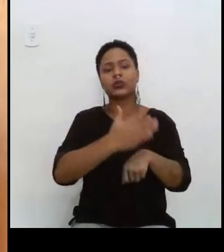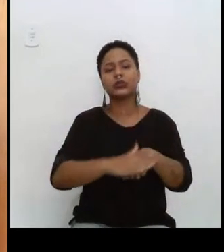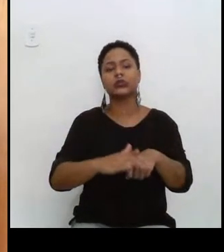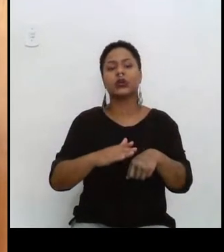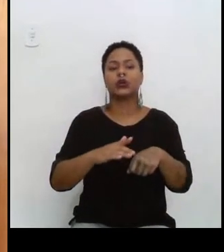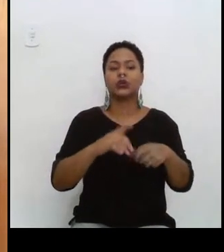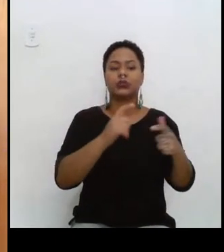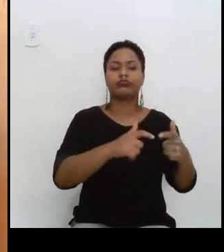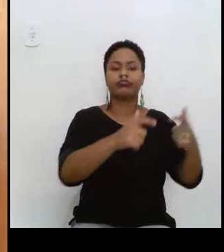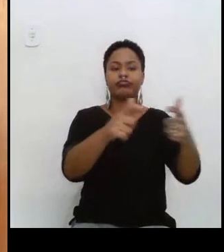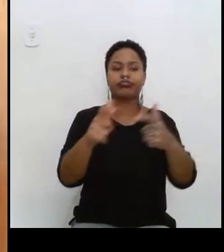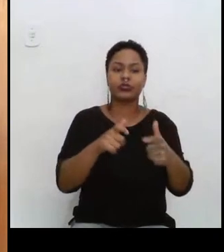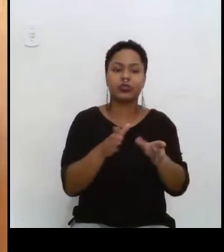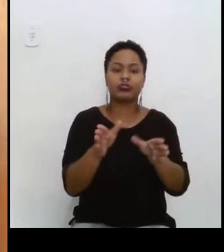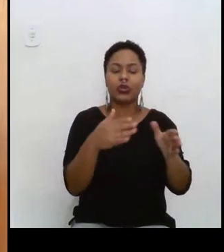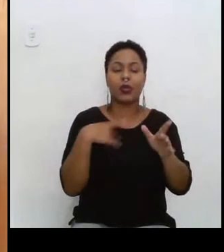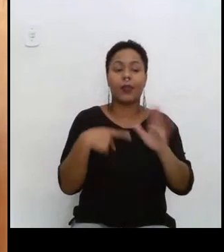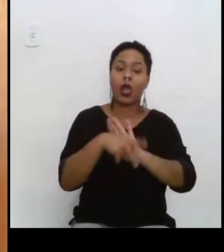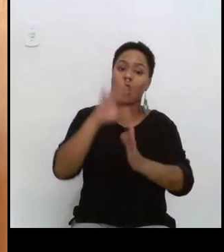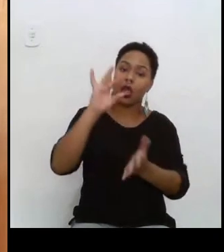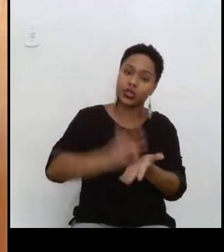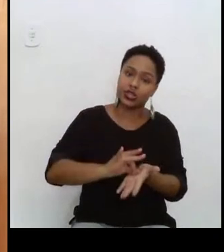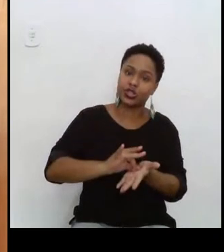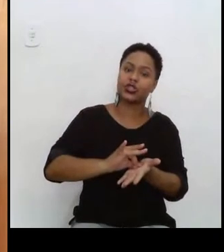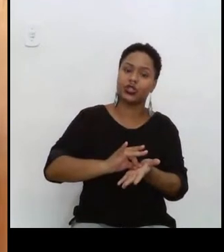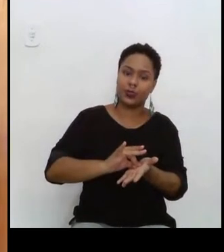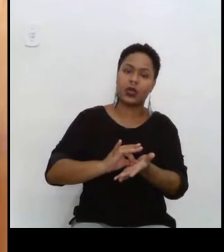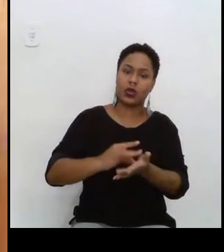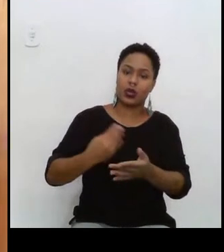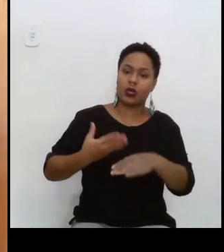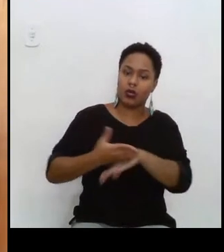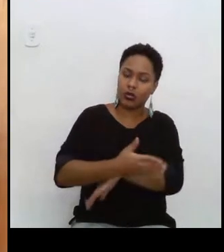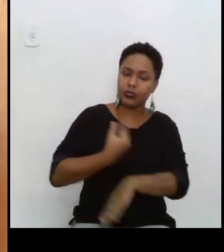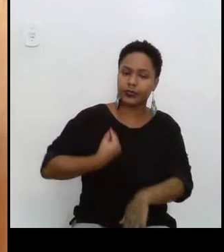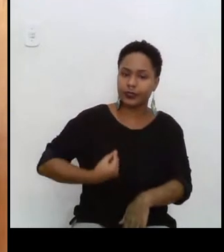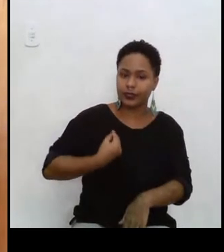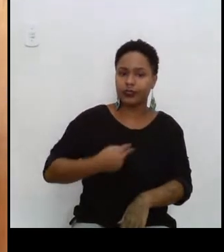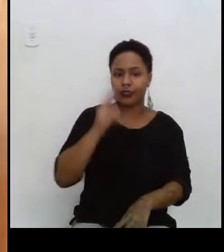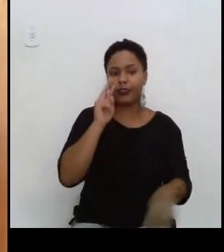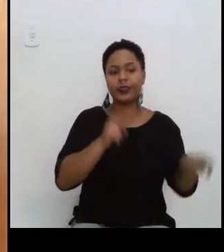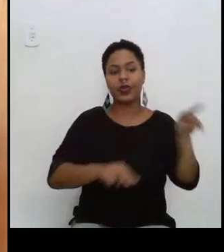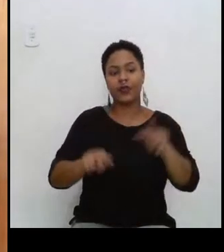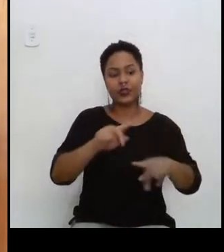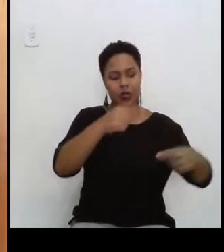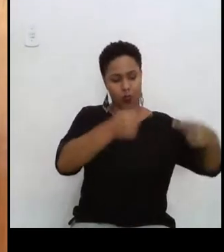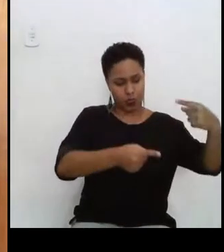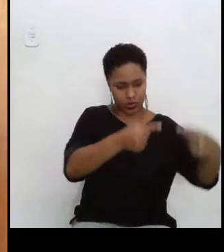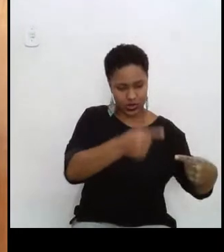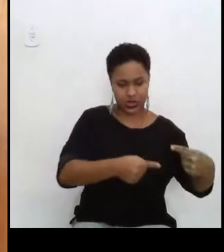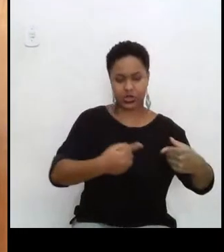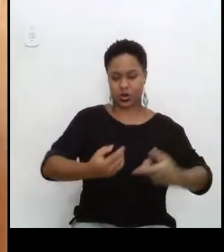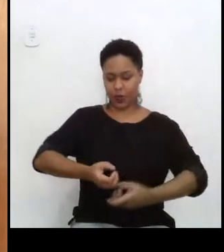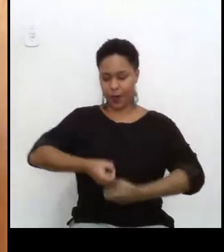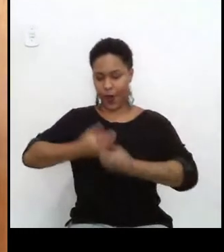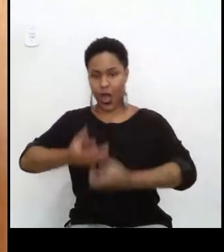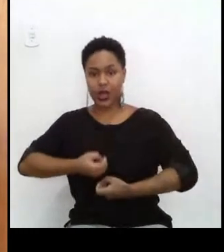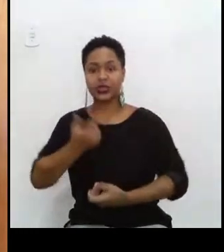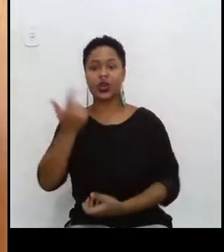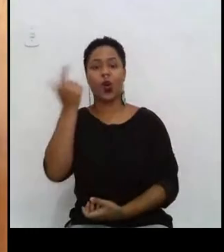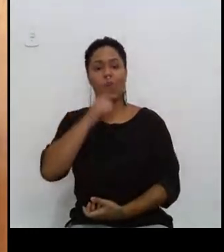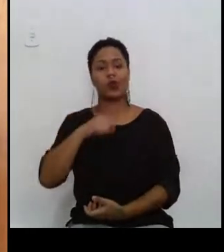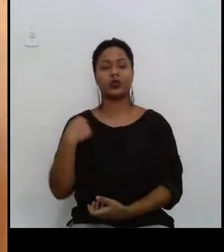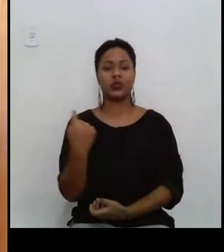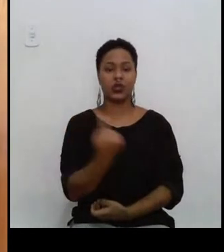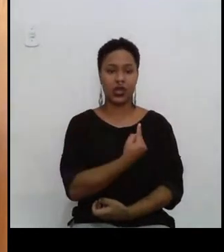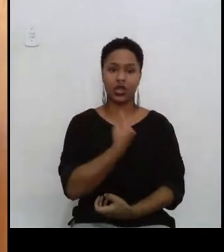eliminar habitar Não essa frixion entre política e poética para poder manifestar nos idosos e